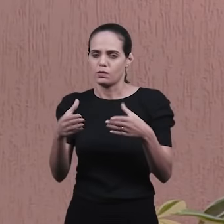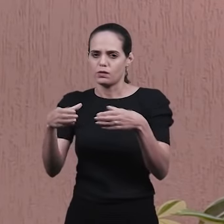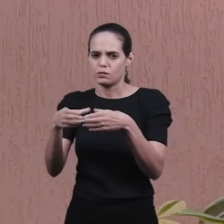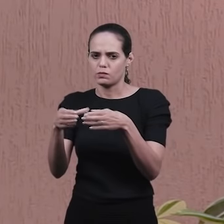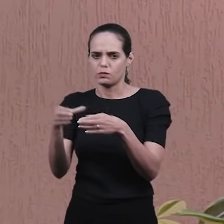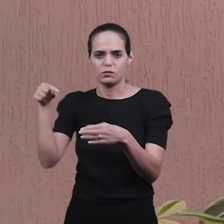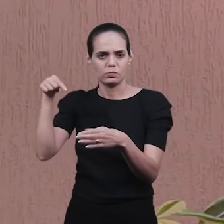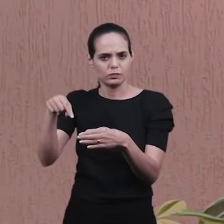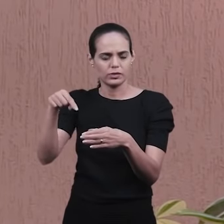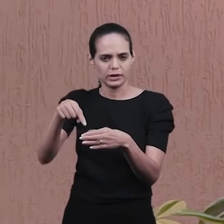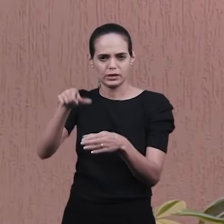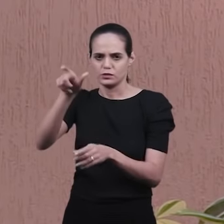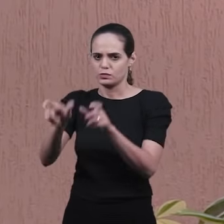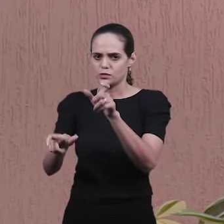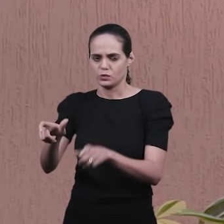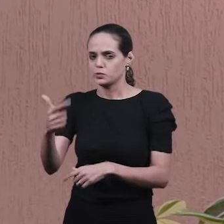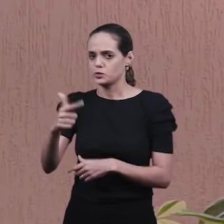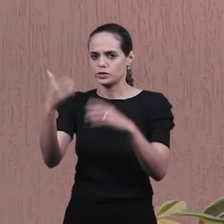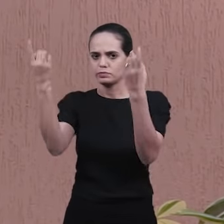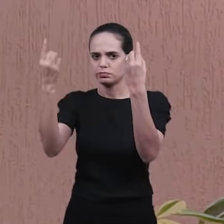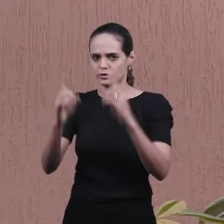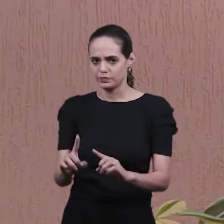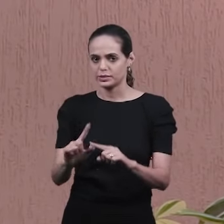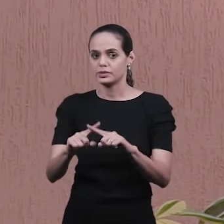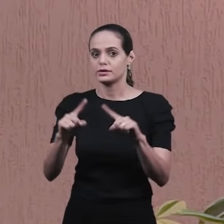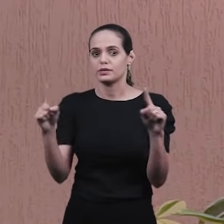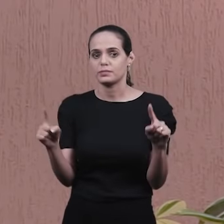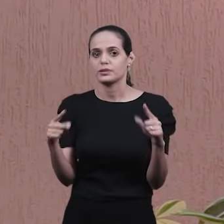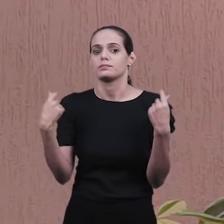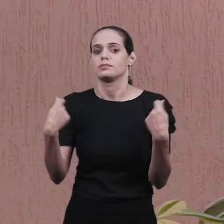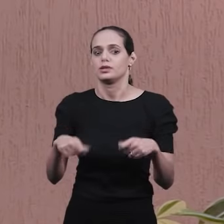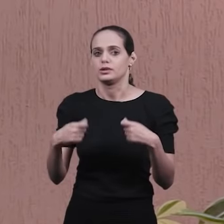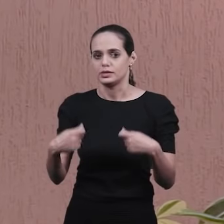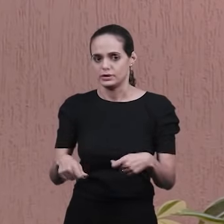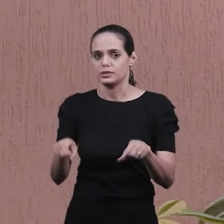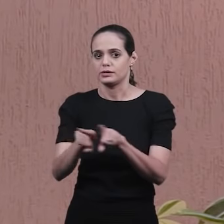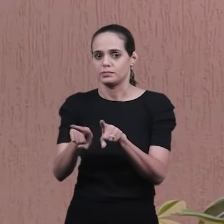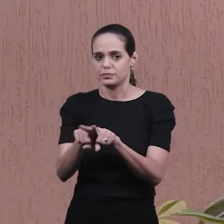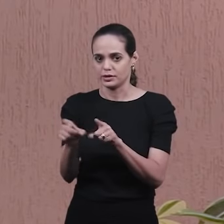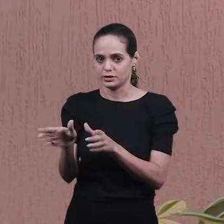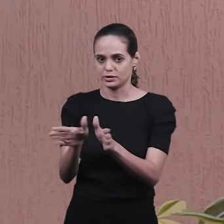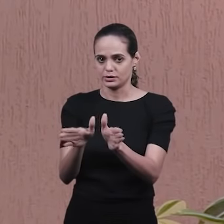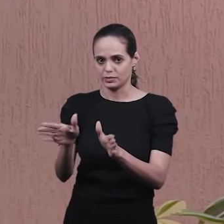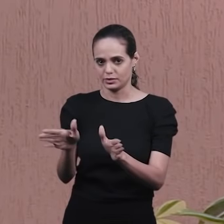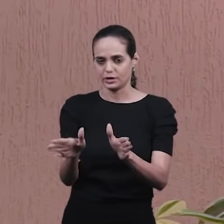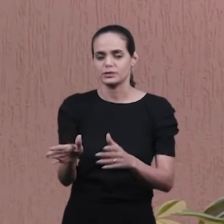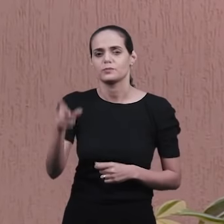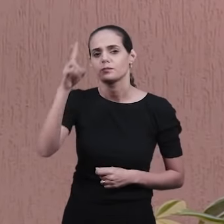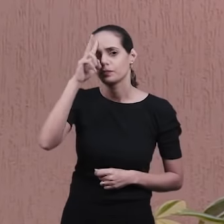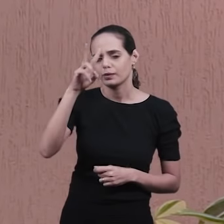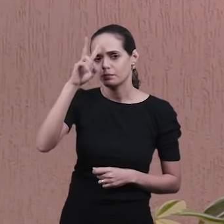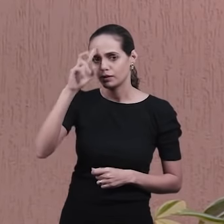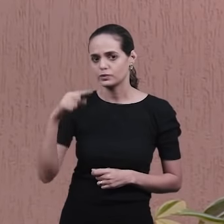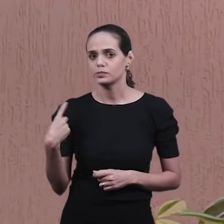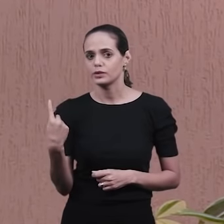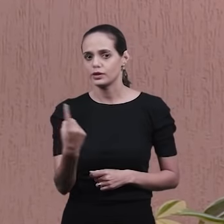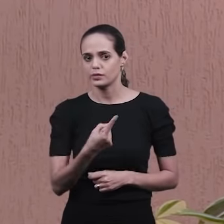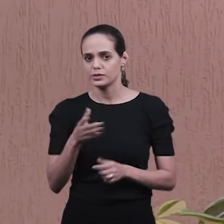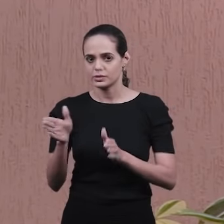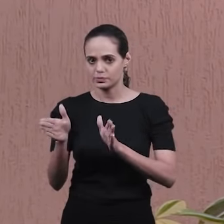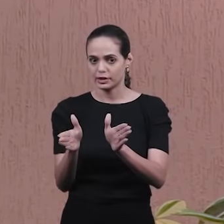que não tem deficiência, mas que precisa também de acessibilidade. Lembrando que a nossa acessibilidade é